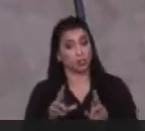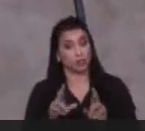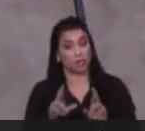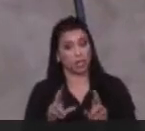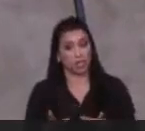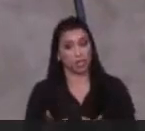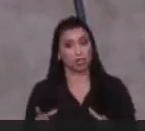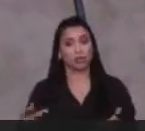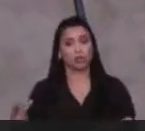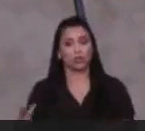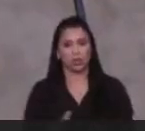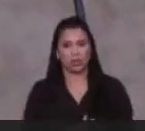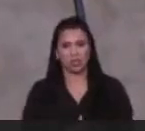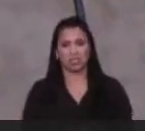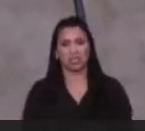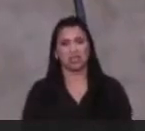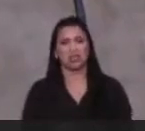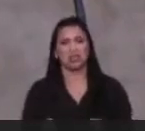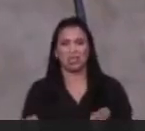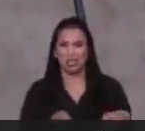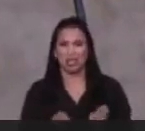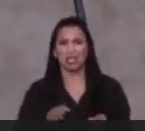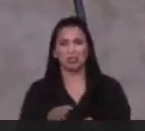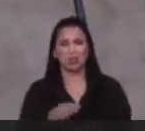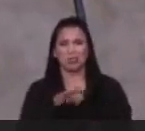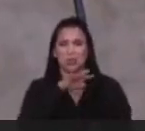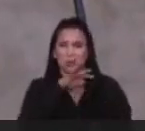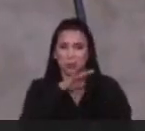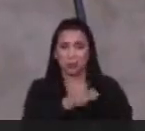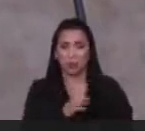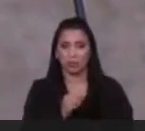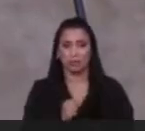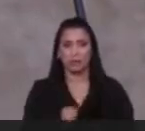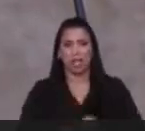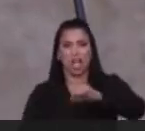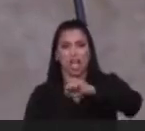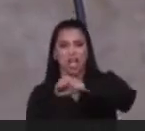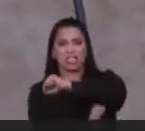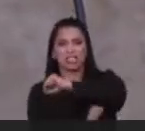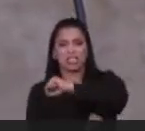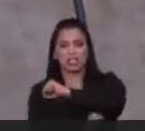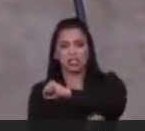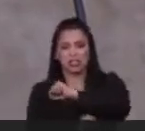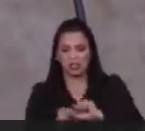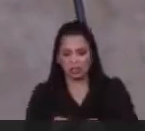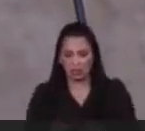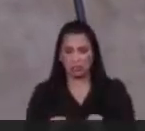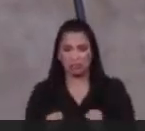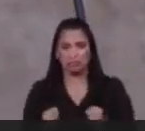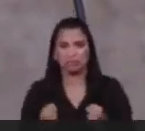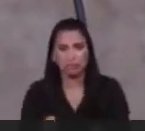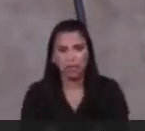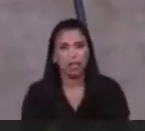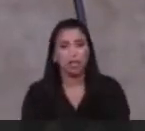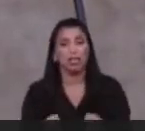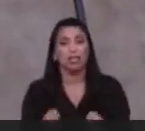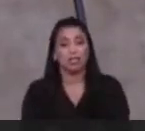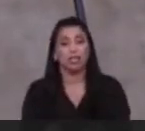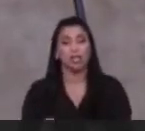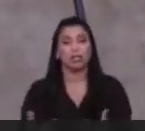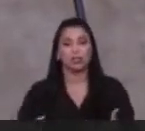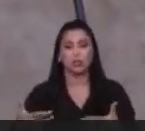pretendera aquela horda hostil. A resistência, a resiliência e a